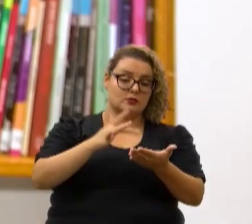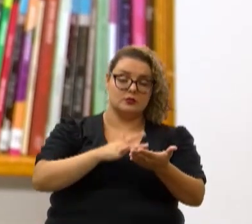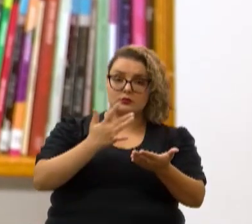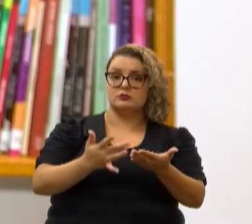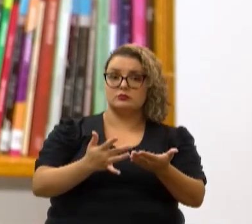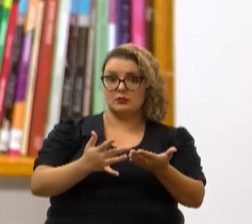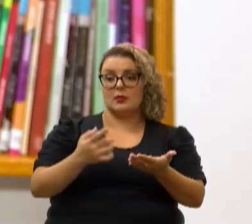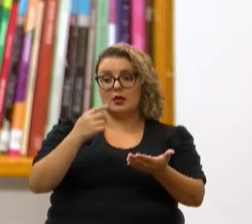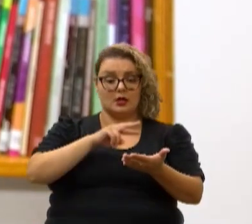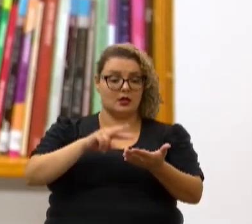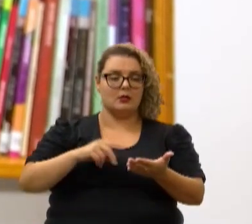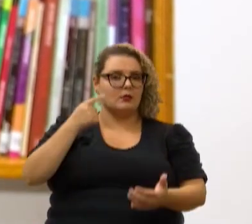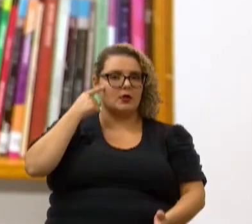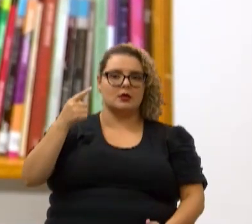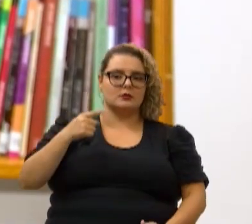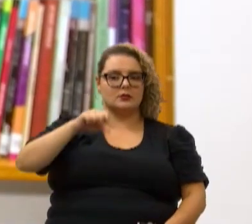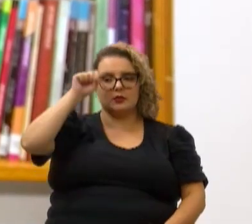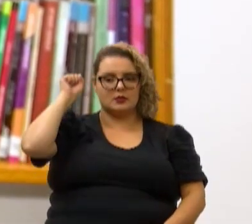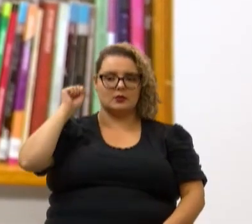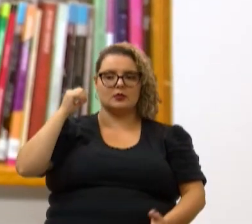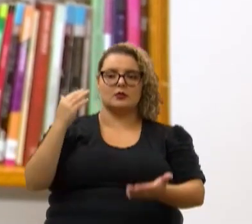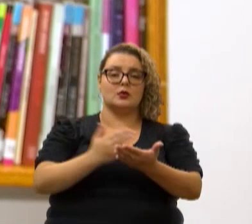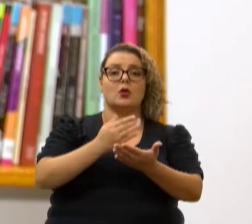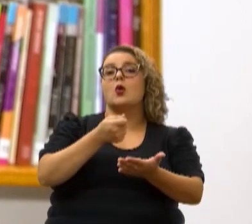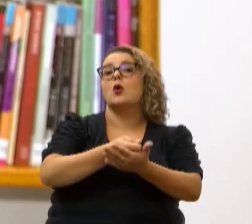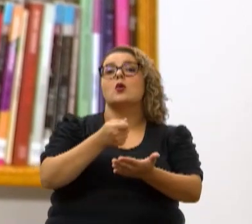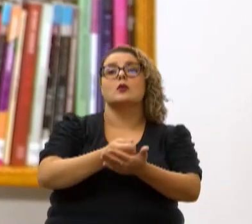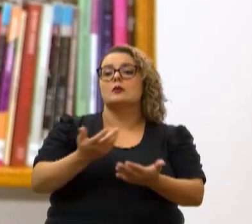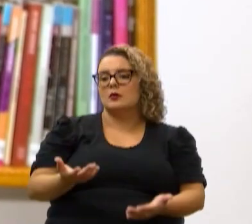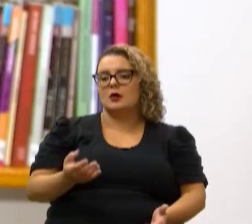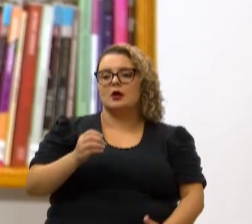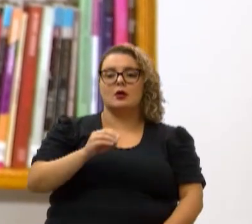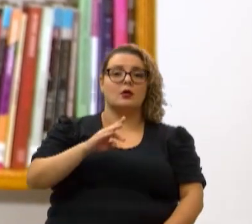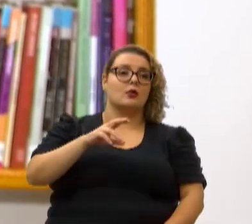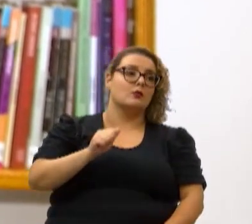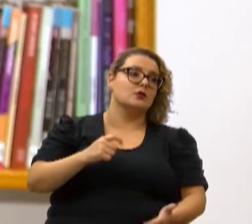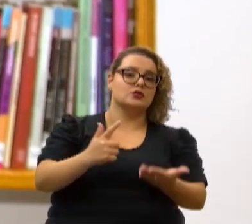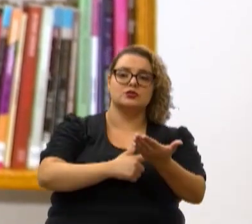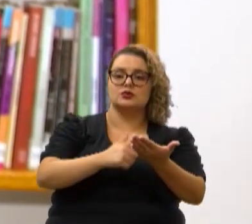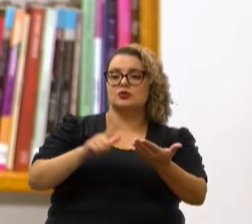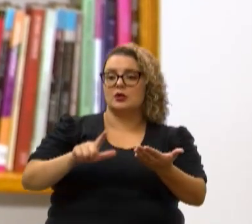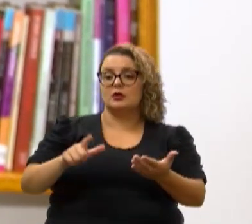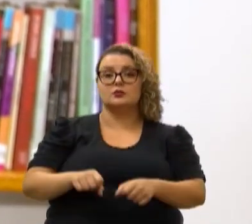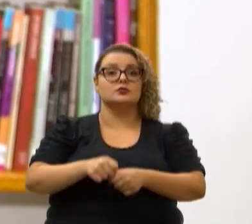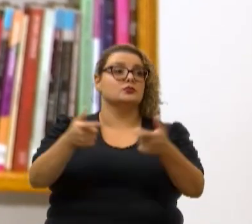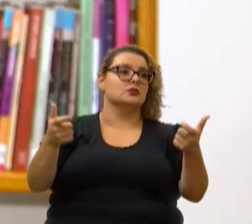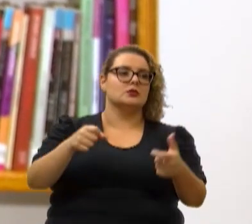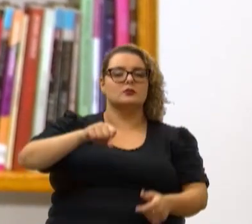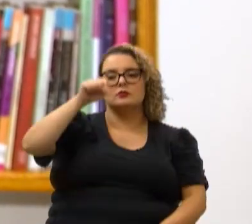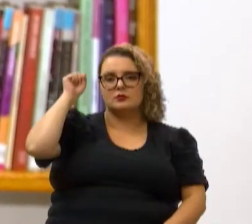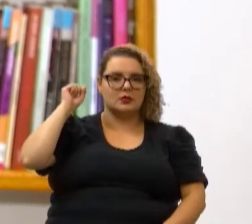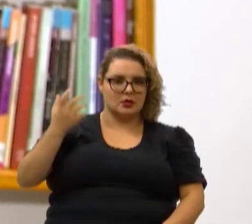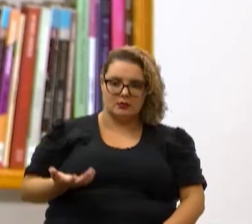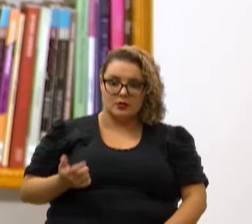Vamos pensar no vestibular, nas coleções de livros obrigatórios, as obras que caem de literatura nos grandes vestibulares. Às vezes você